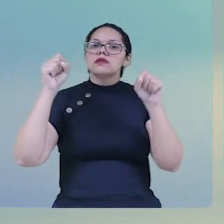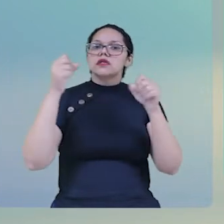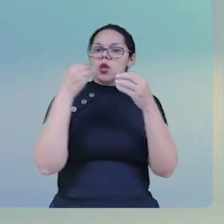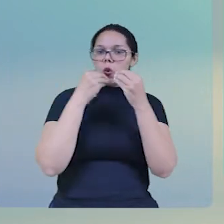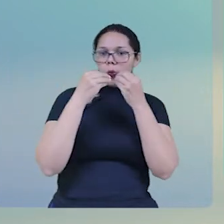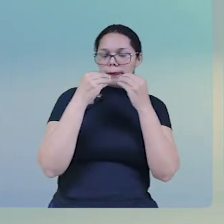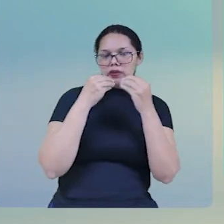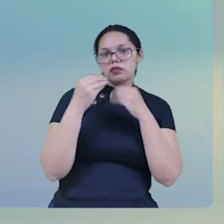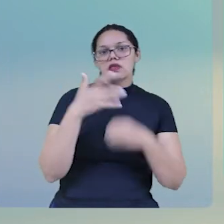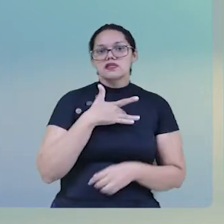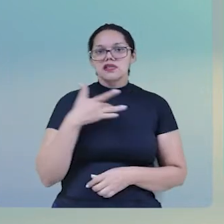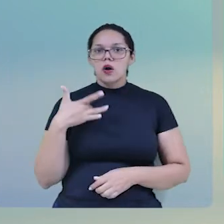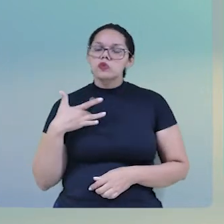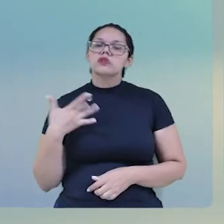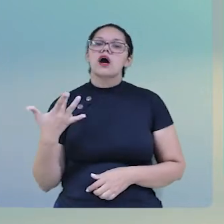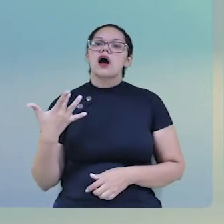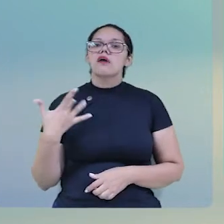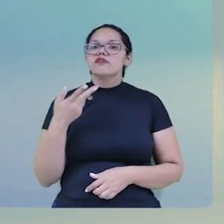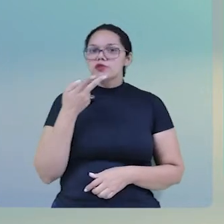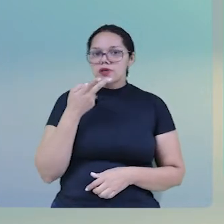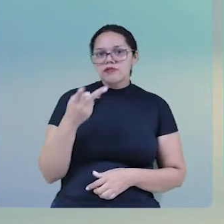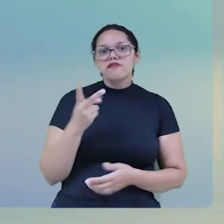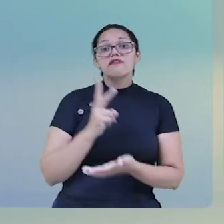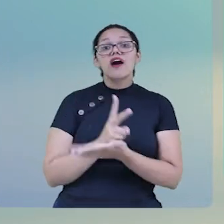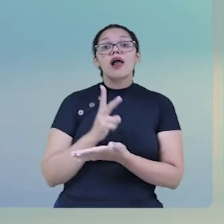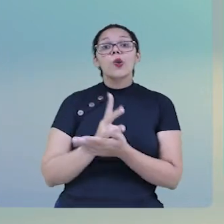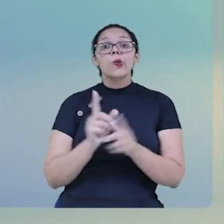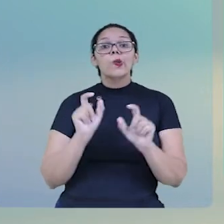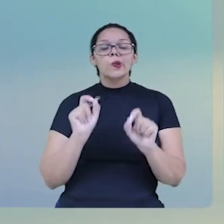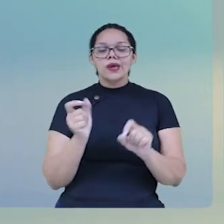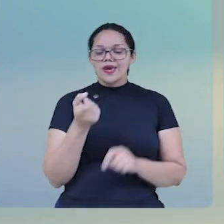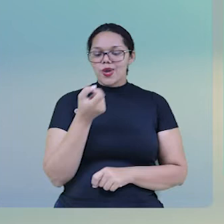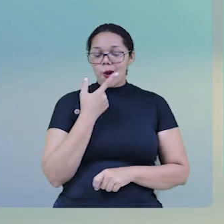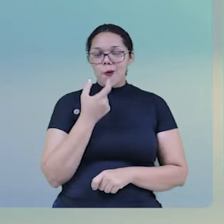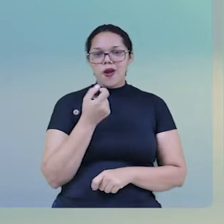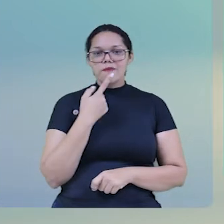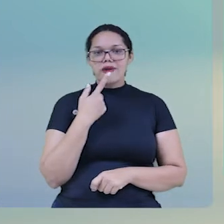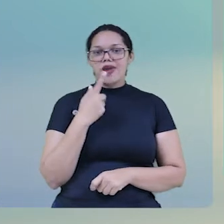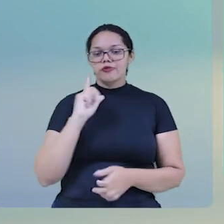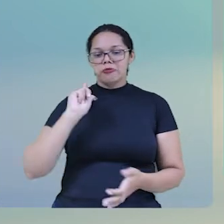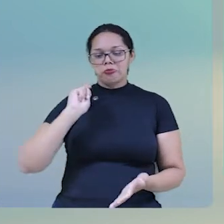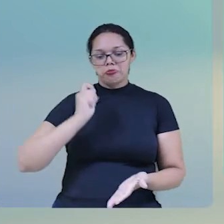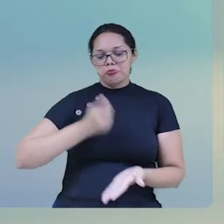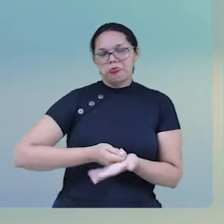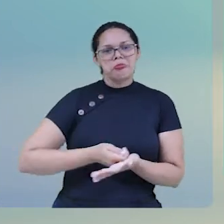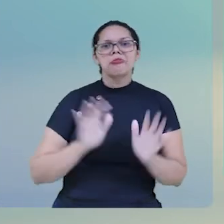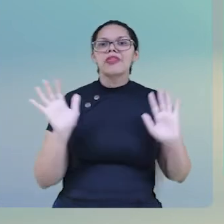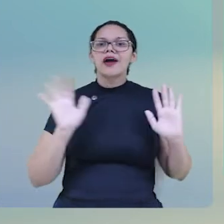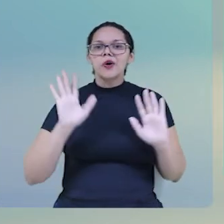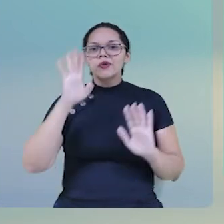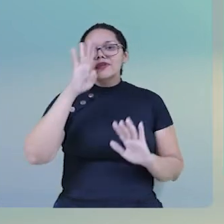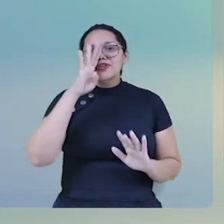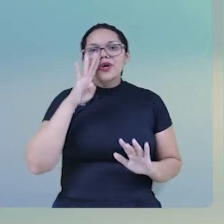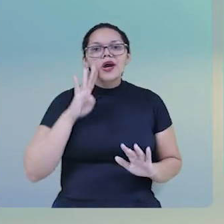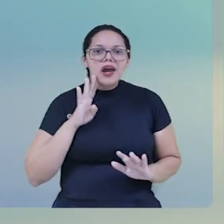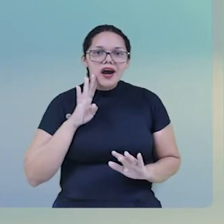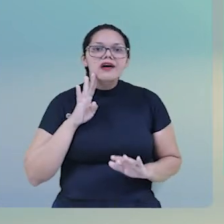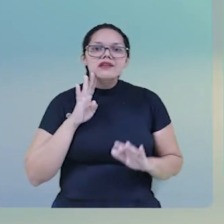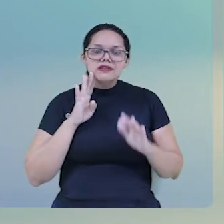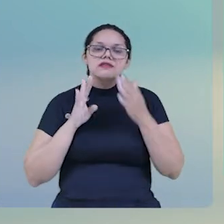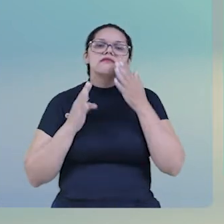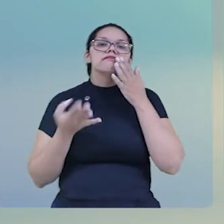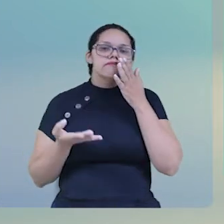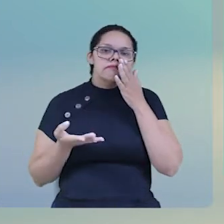físico. Eu costumo dizer que o exercício é um remédio não farmacológico. É um